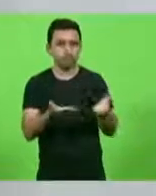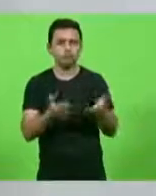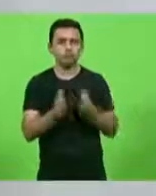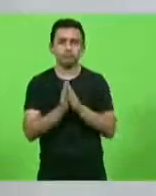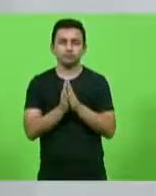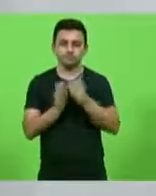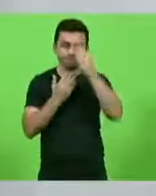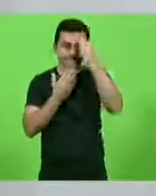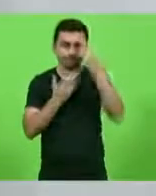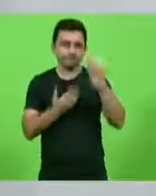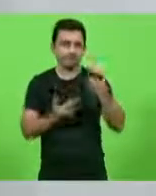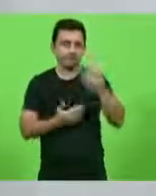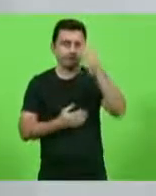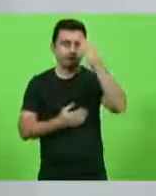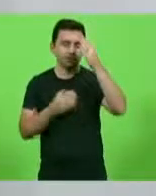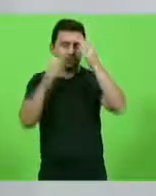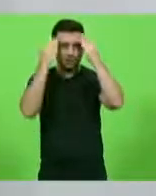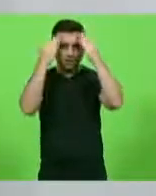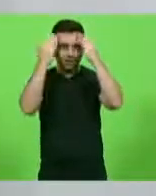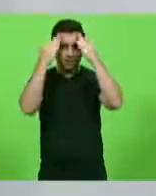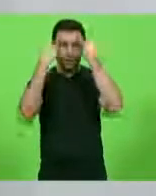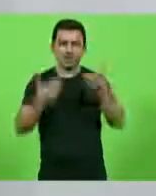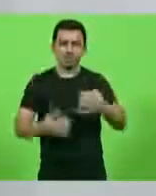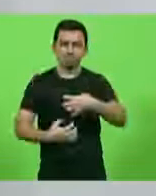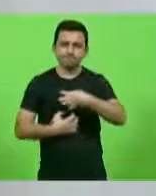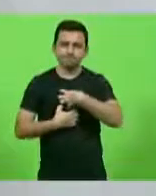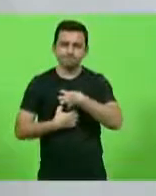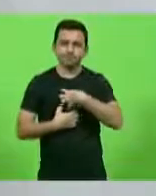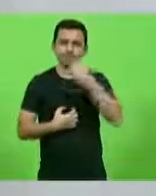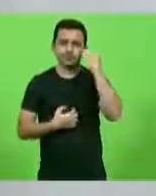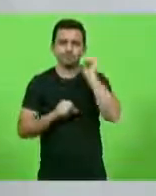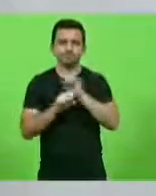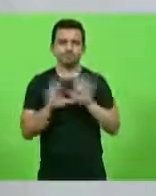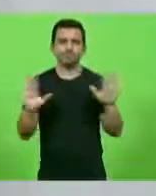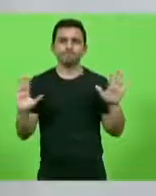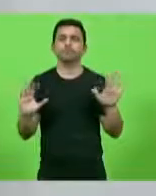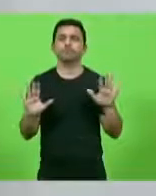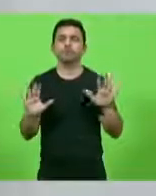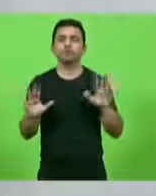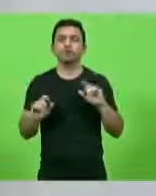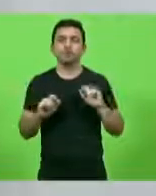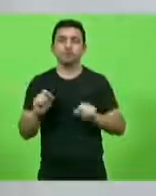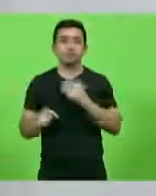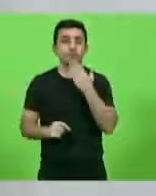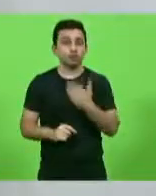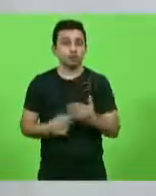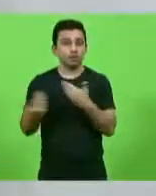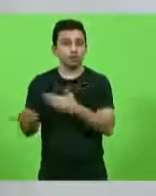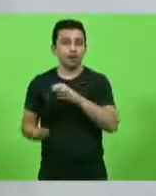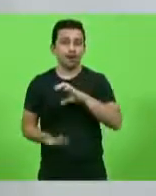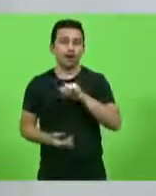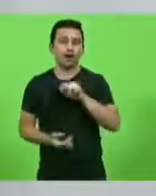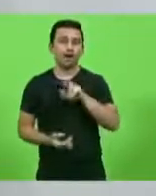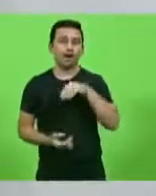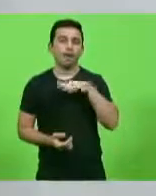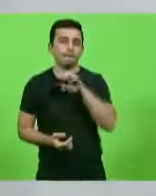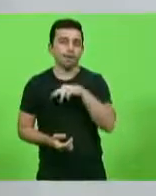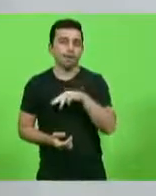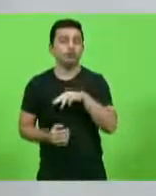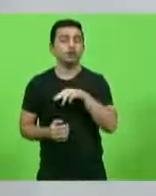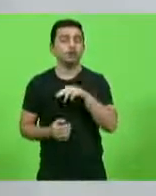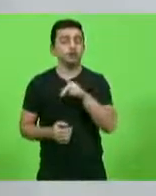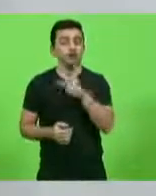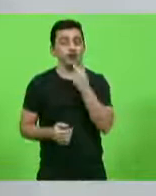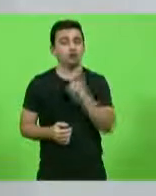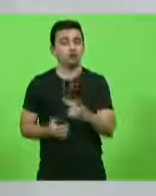Milton Schaefer pela sensibilidade, pelo entendimento. Esse projeto foi solicitado pela deputada Carmen Zanotto, que ele retira,